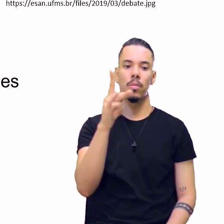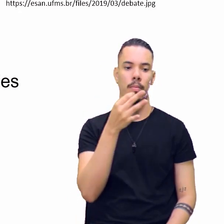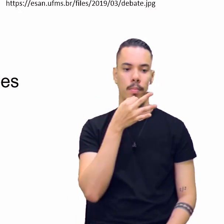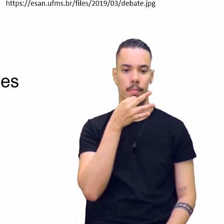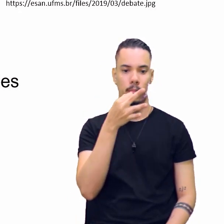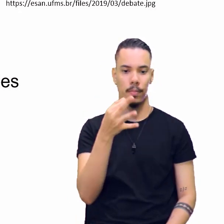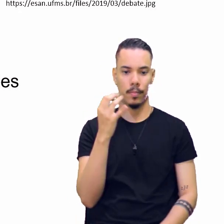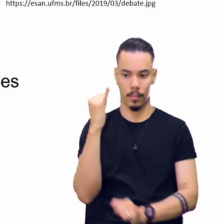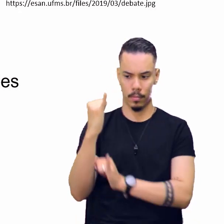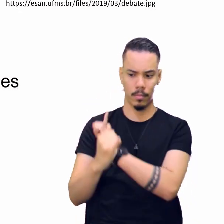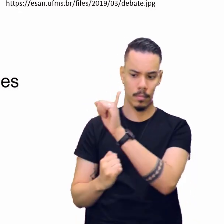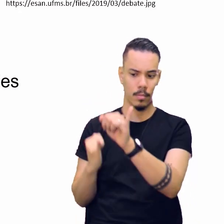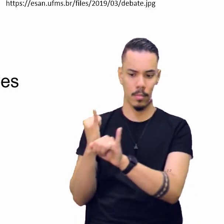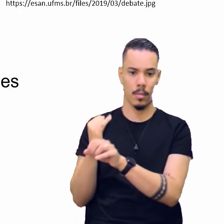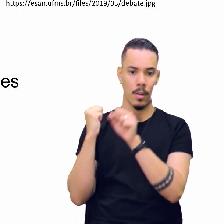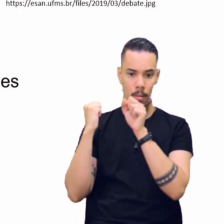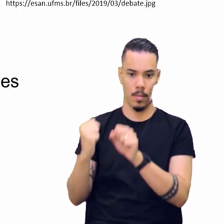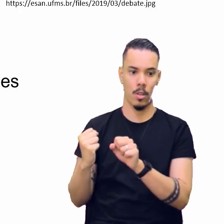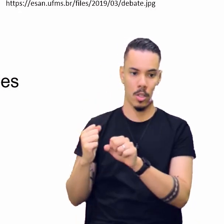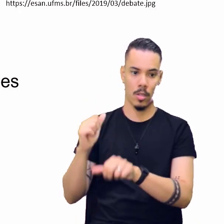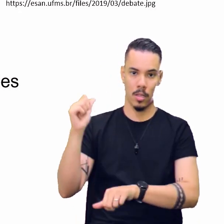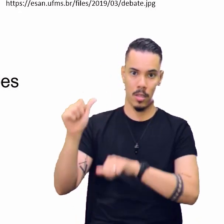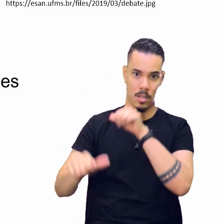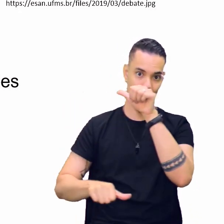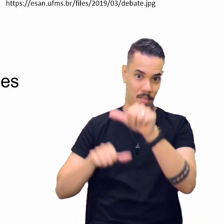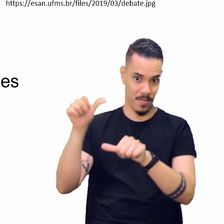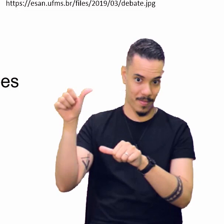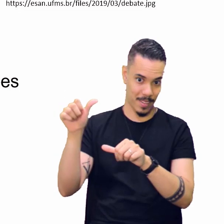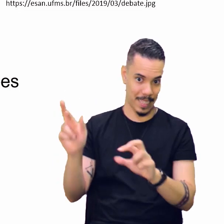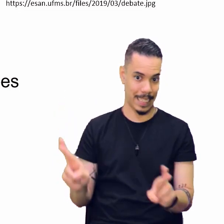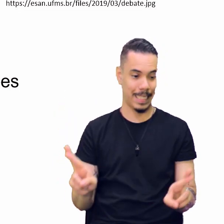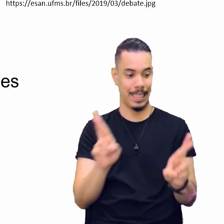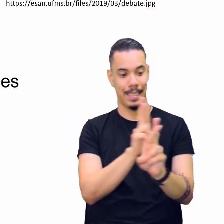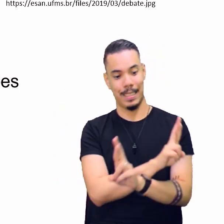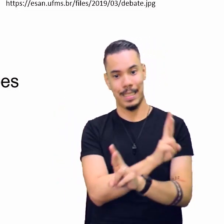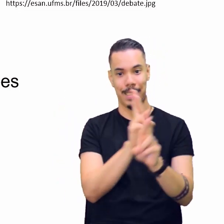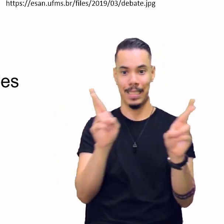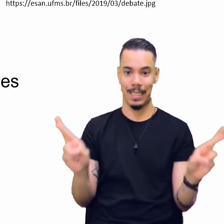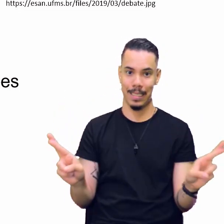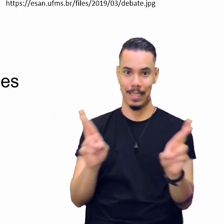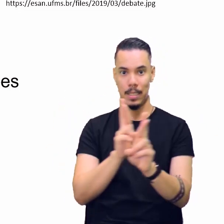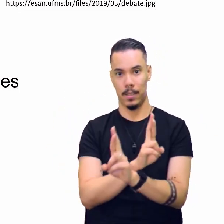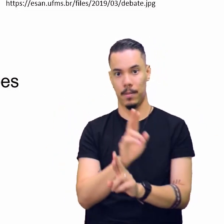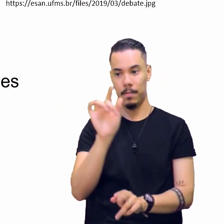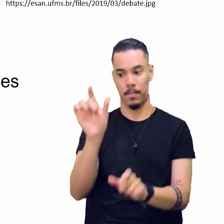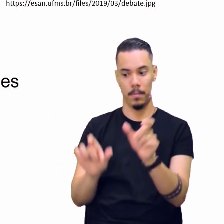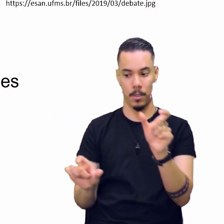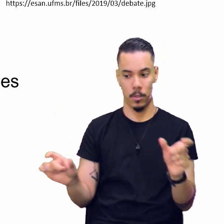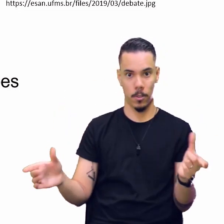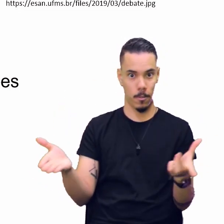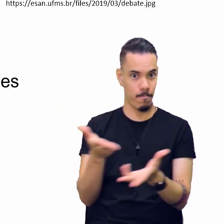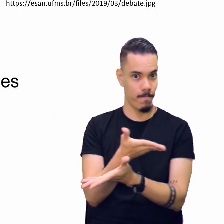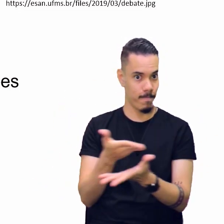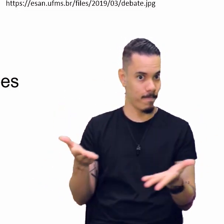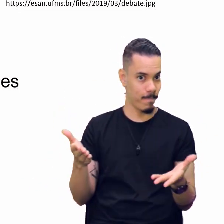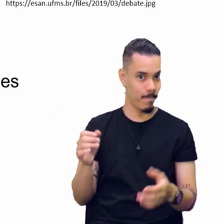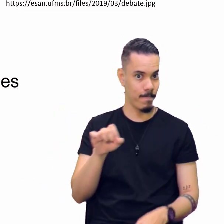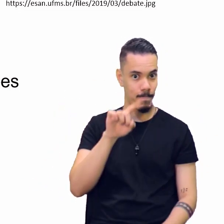a internet pode transformar as relações entre as pessoas?